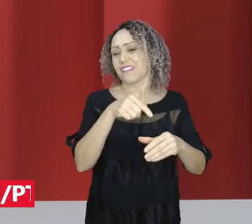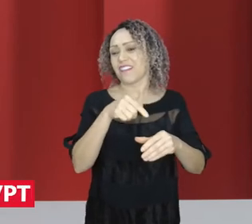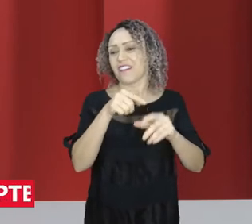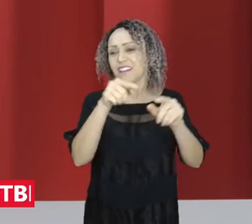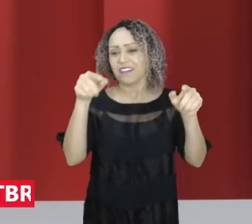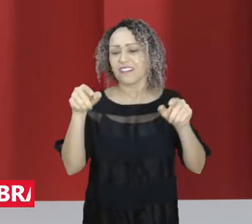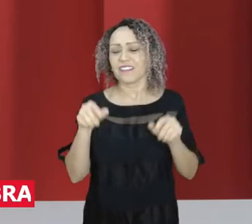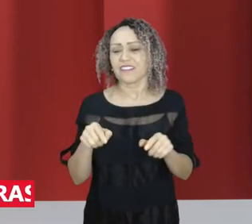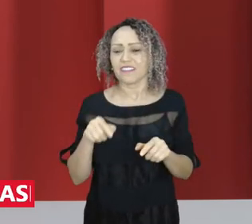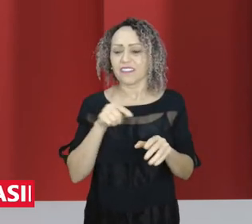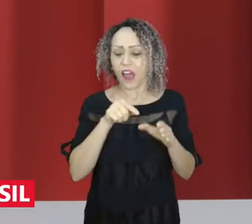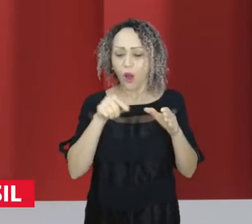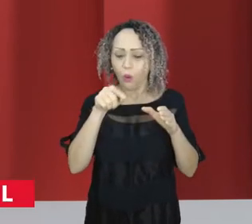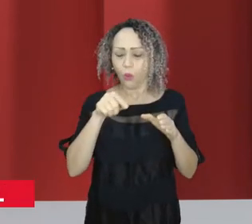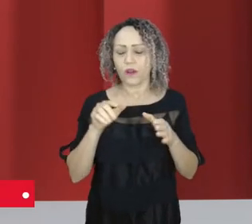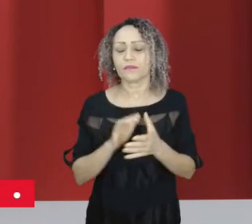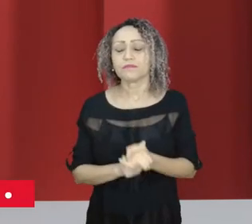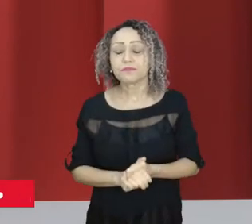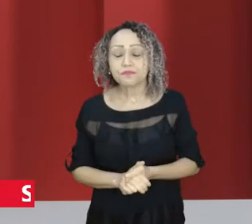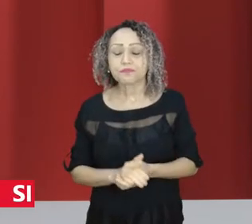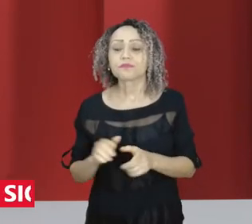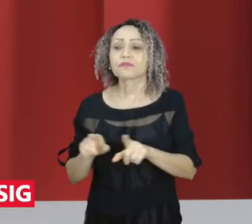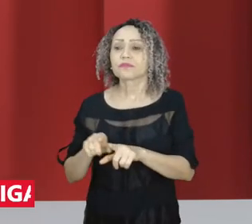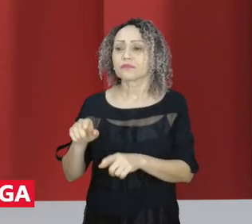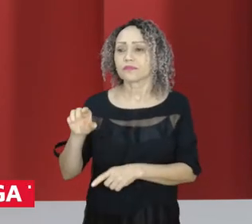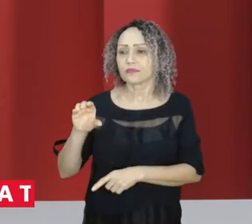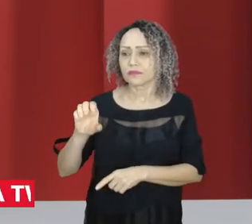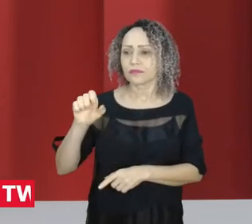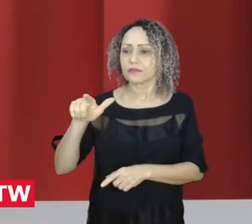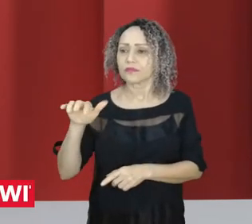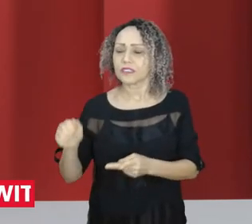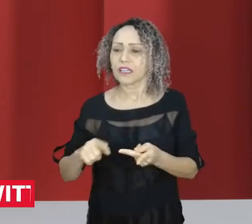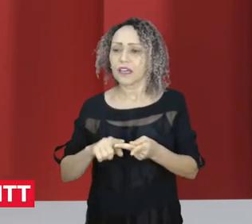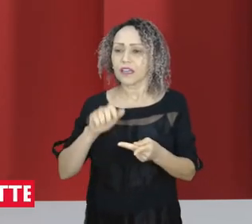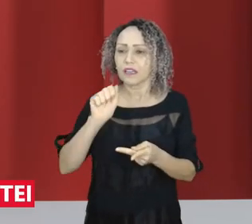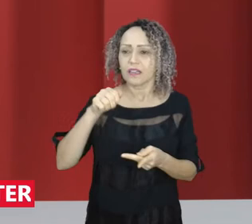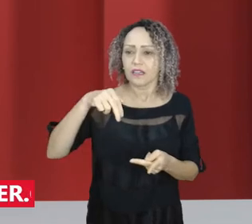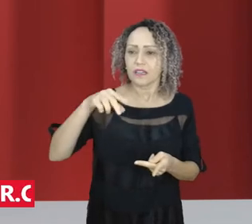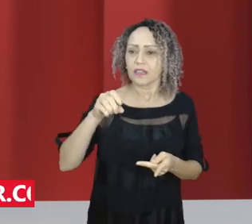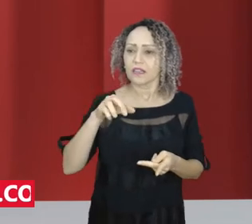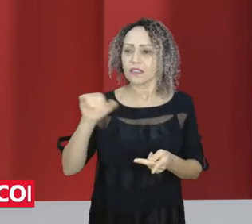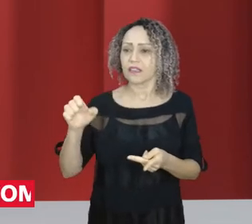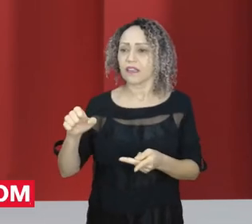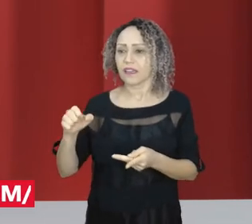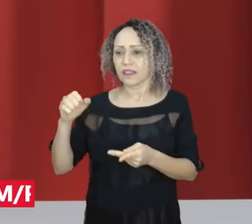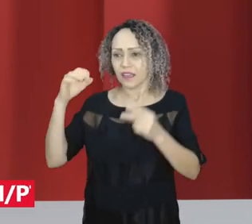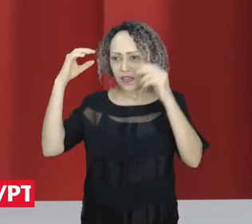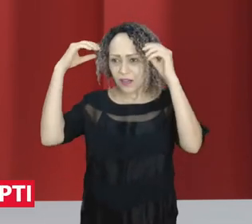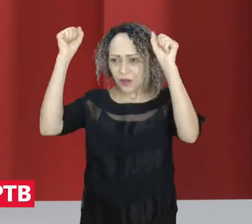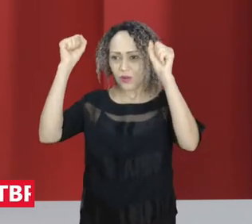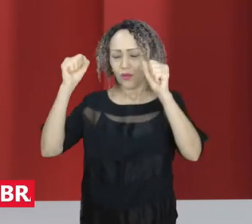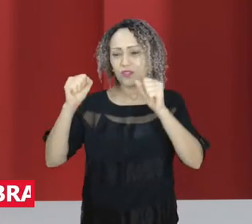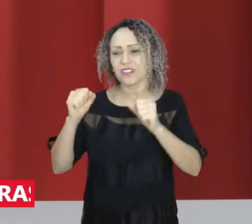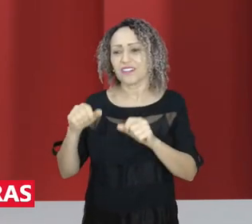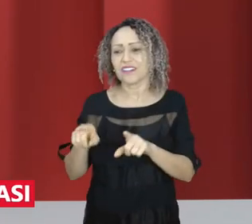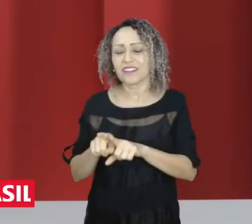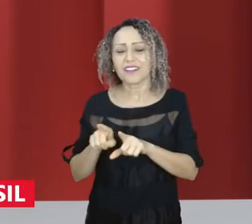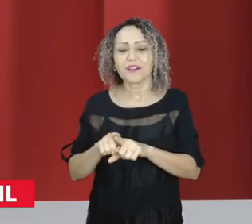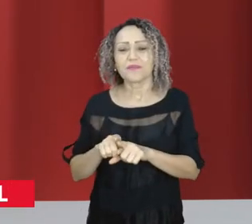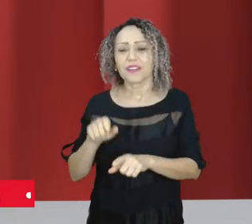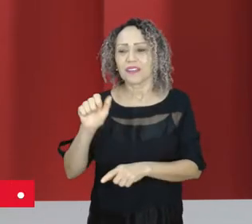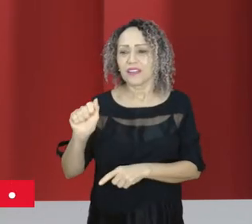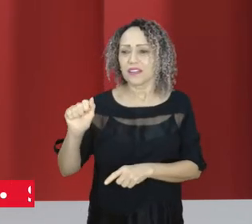São Paulo, com Miguel, Andréia, Célia, Gustavo, Elias, Niltinho, Xuxa e Alfredinho. Abraço para de todos